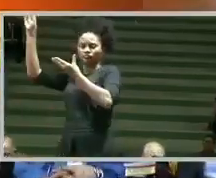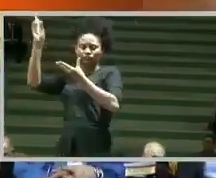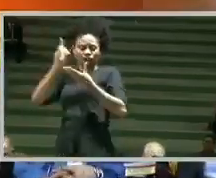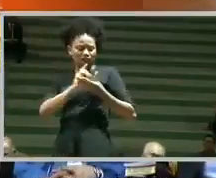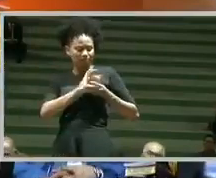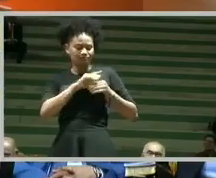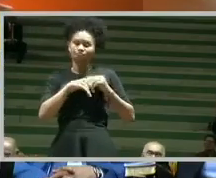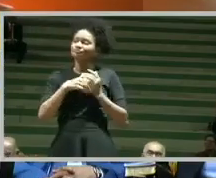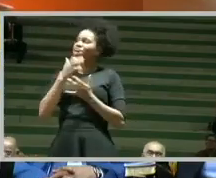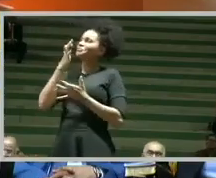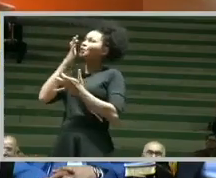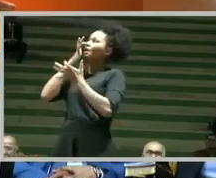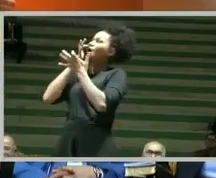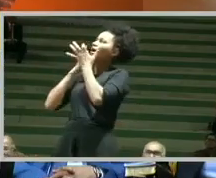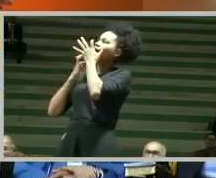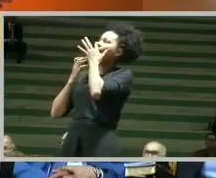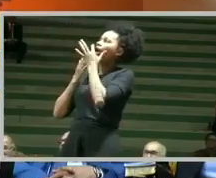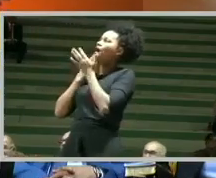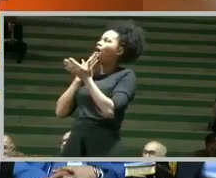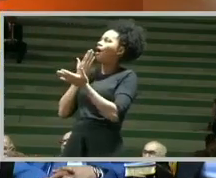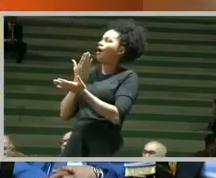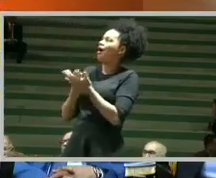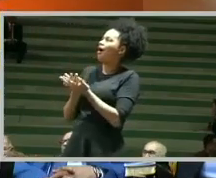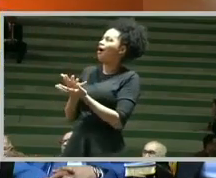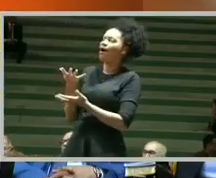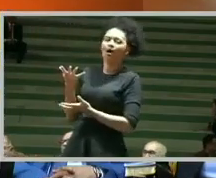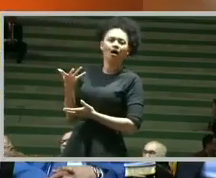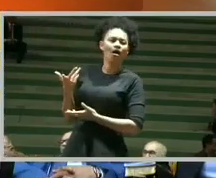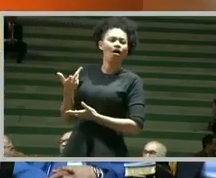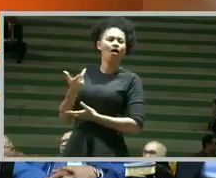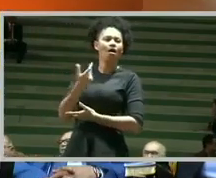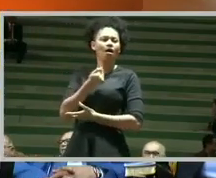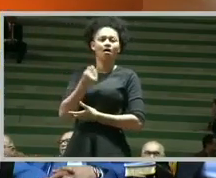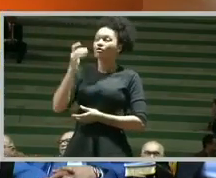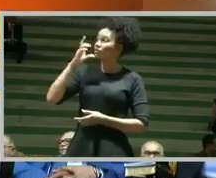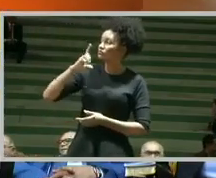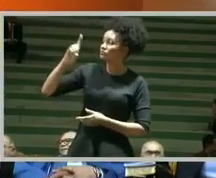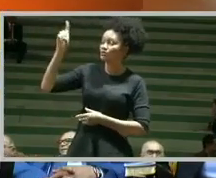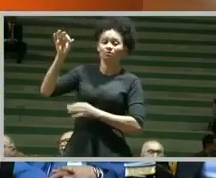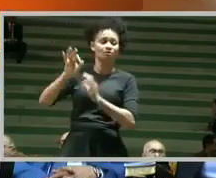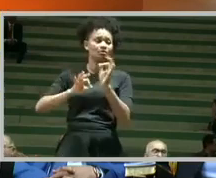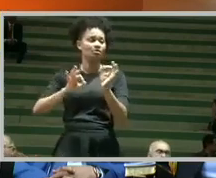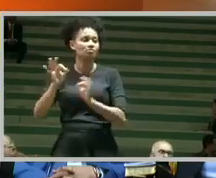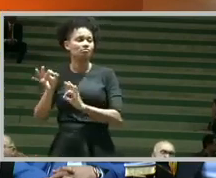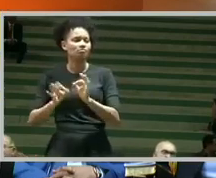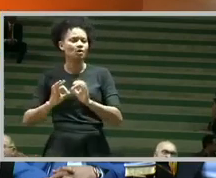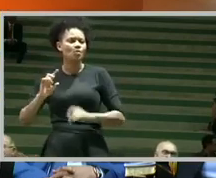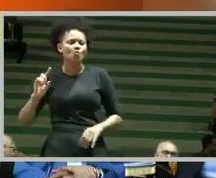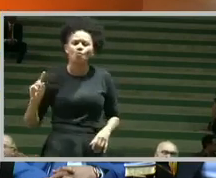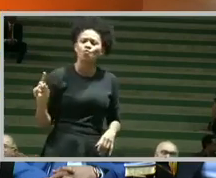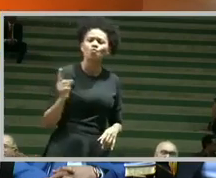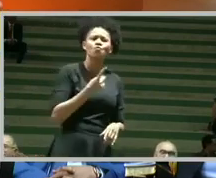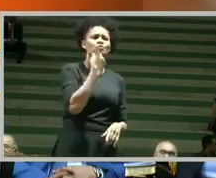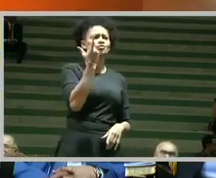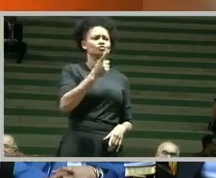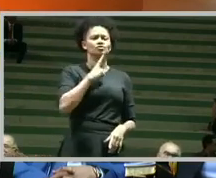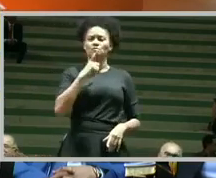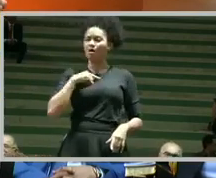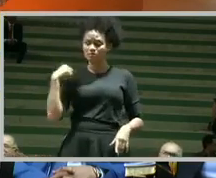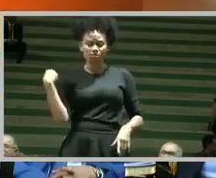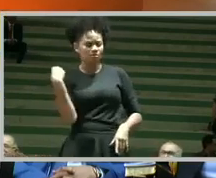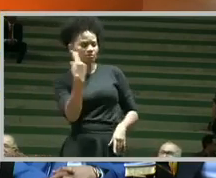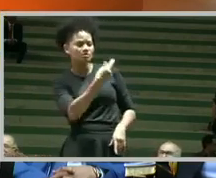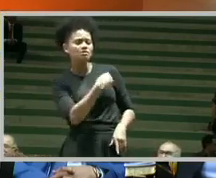eu só admirar o que ele fez. Quando Deus faz, a única coisa que resta para